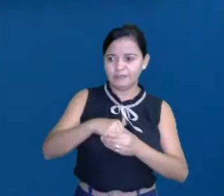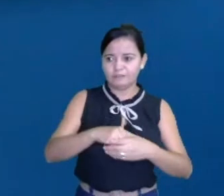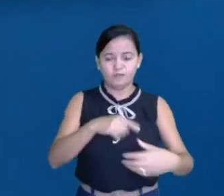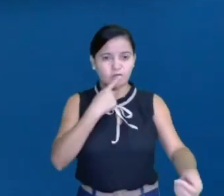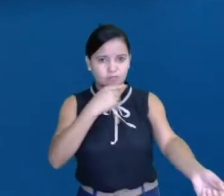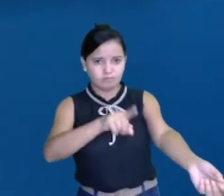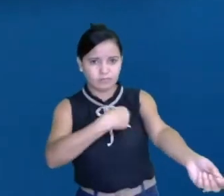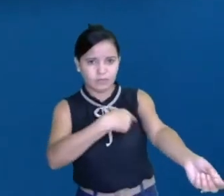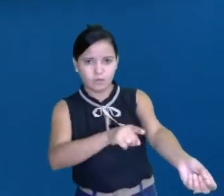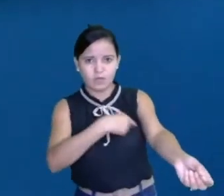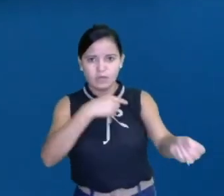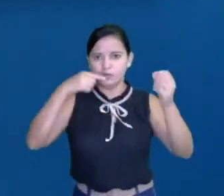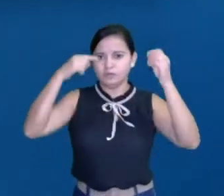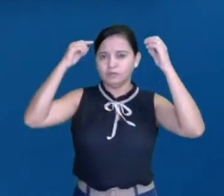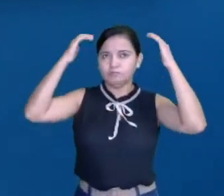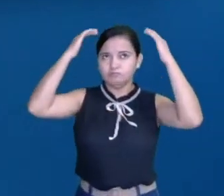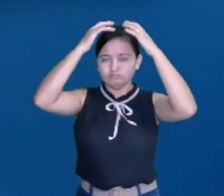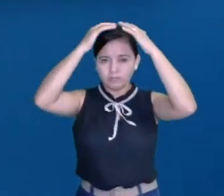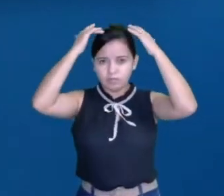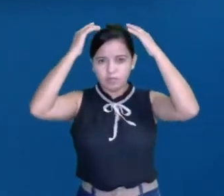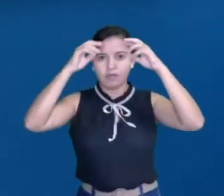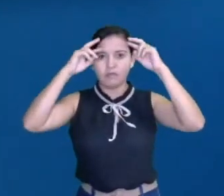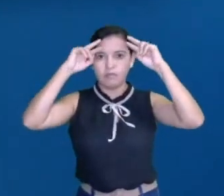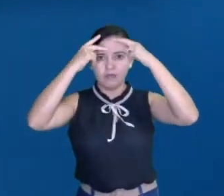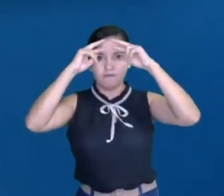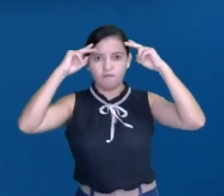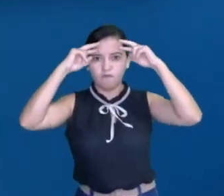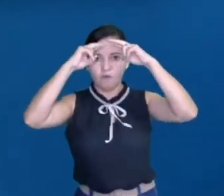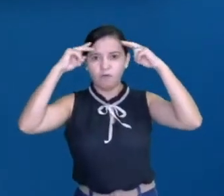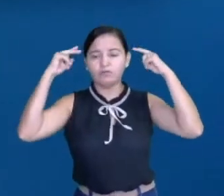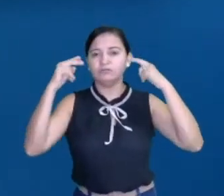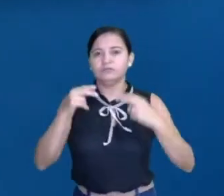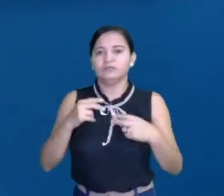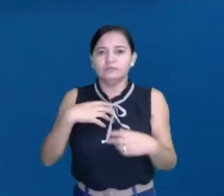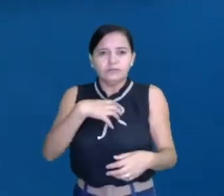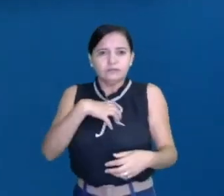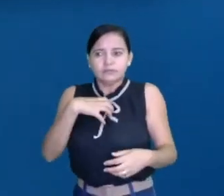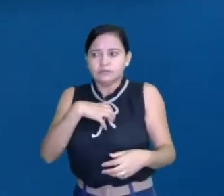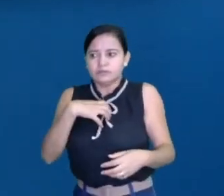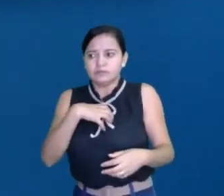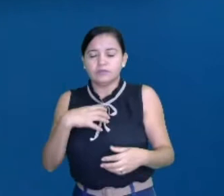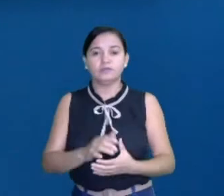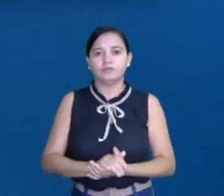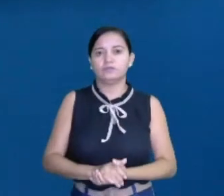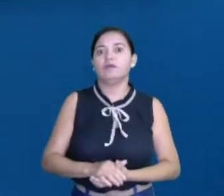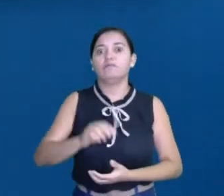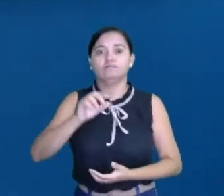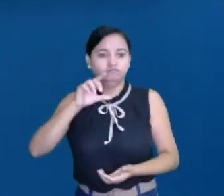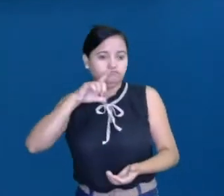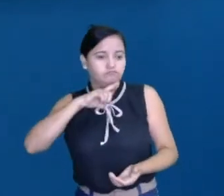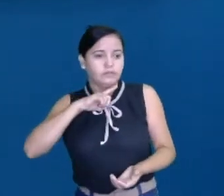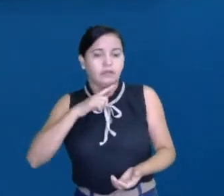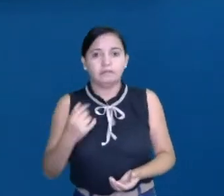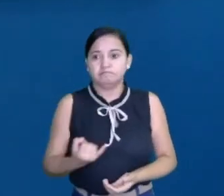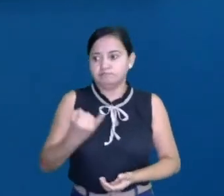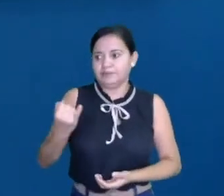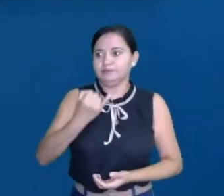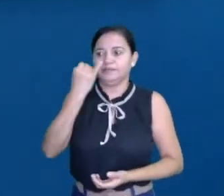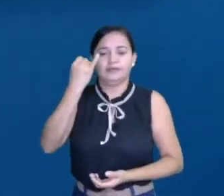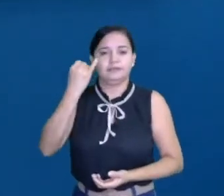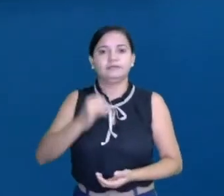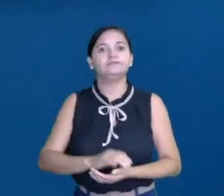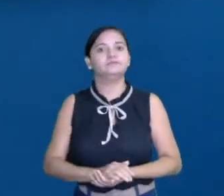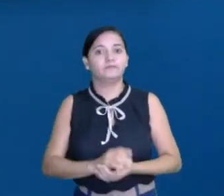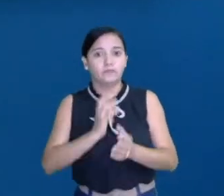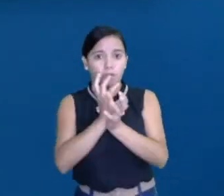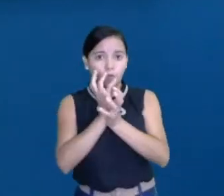nervoso, há sensibilidade. O osso não é somente por ser rígido, é uma coisa inerte, morta. Nada disso,